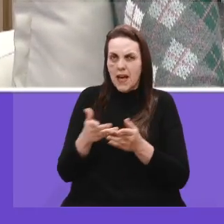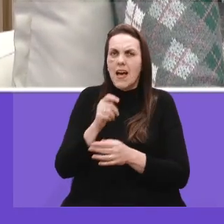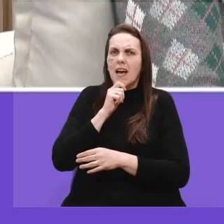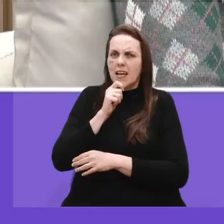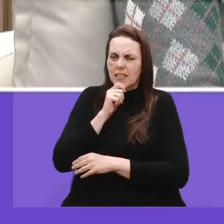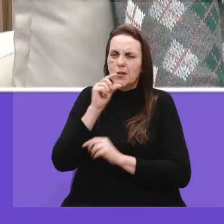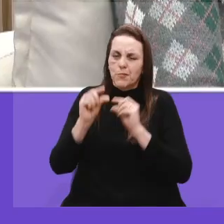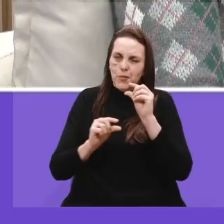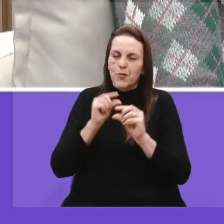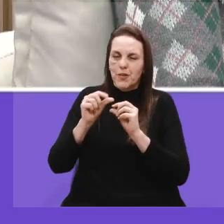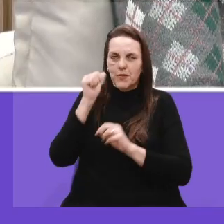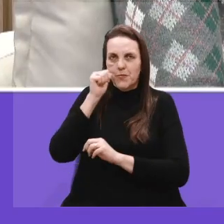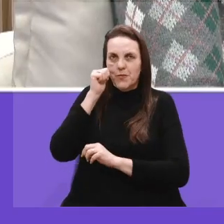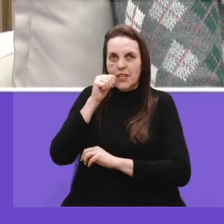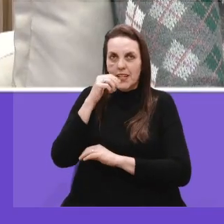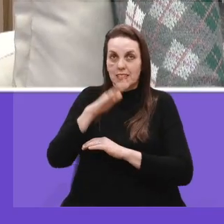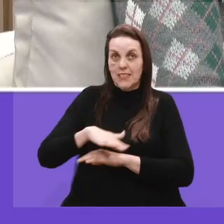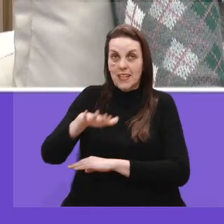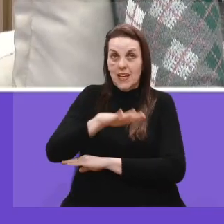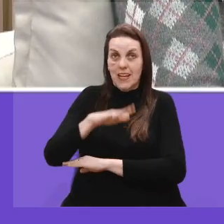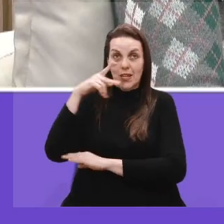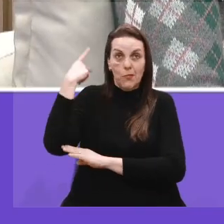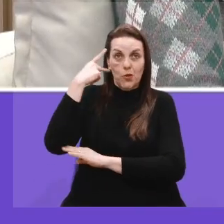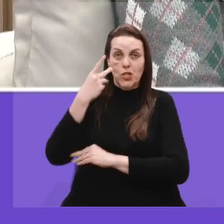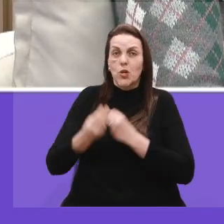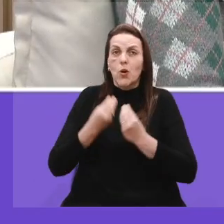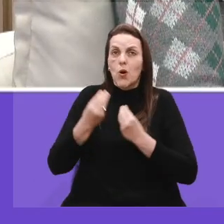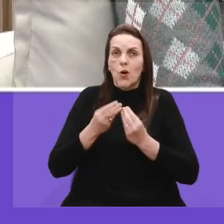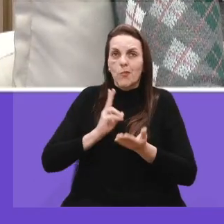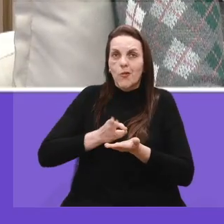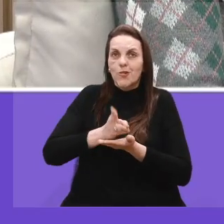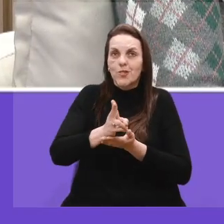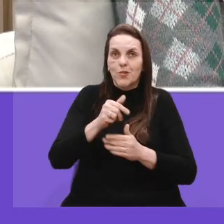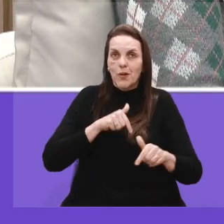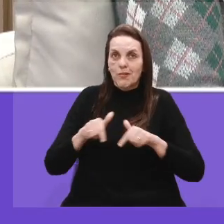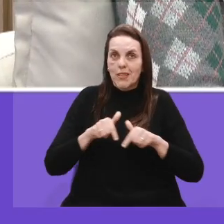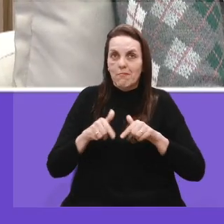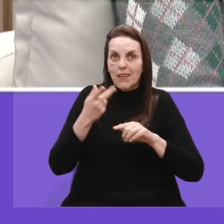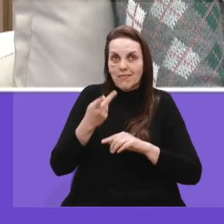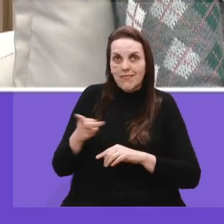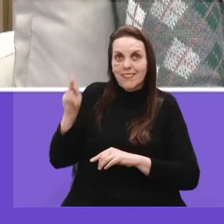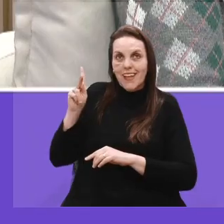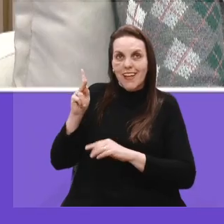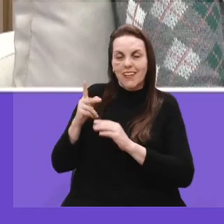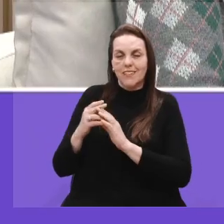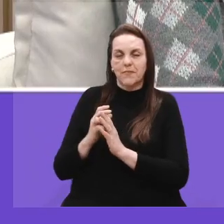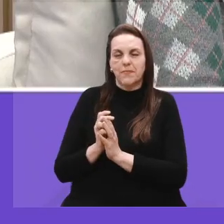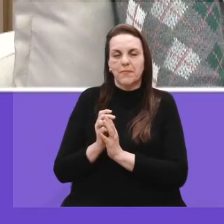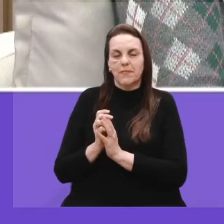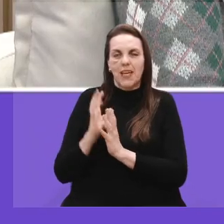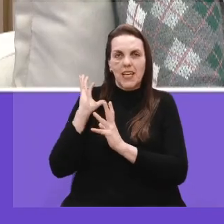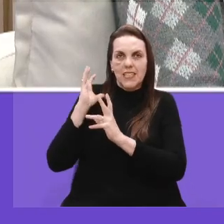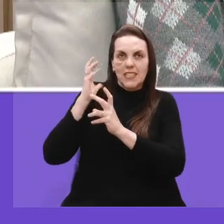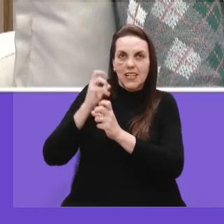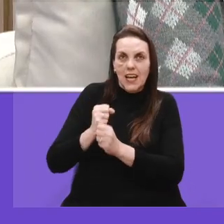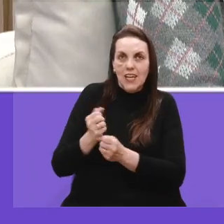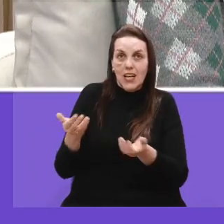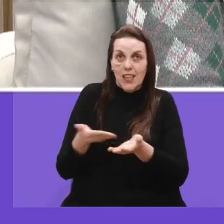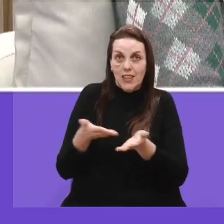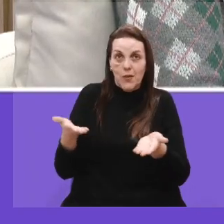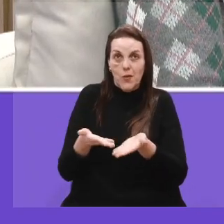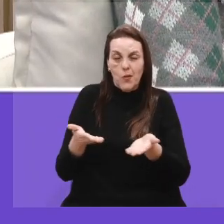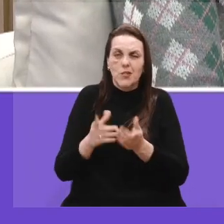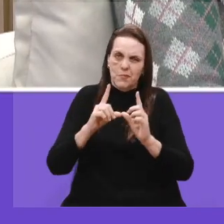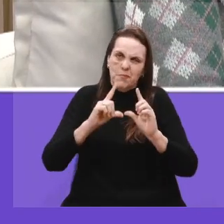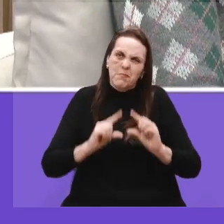mas ainda são poucas mulheres na política, né? Então, como continuar esse trabalho que a Raquel trouxe lá atrás e hoje ainda